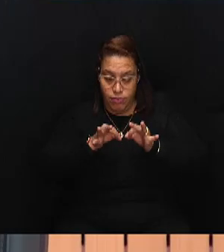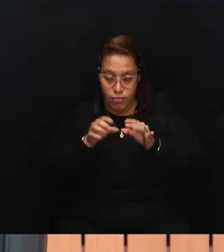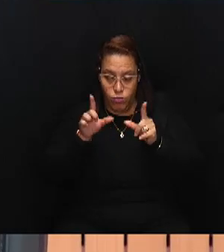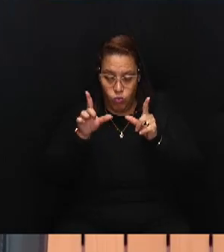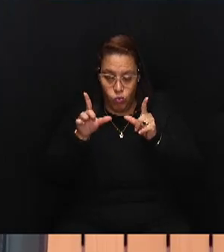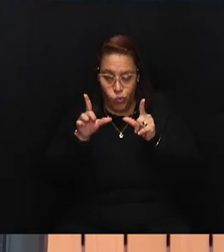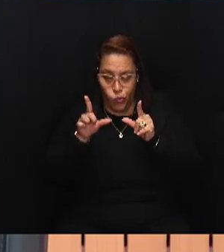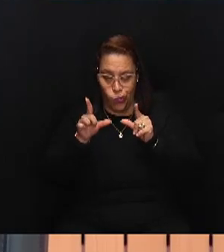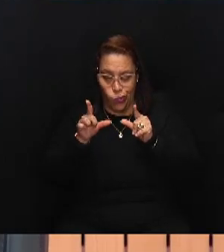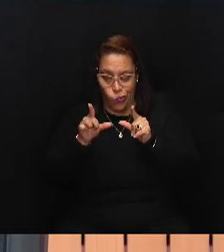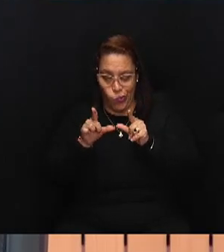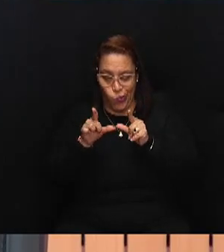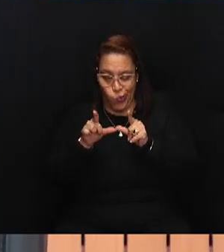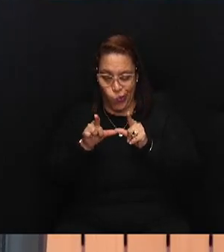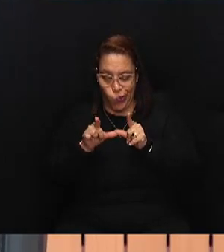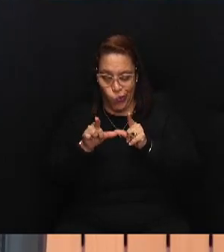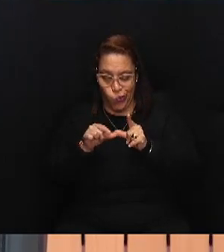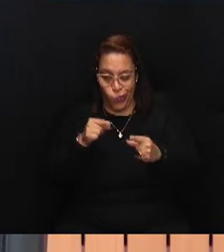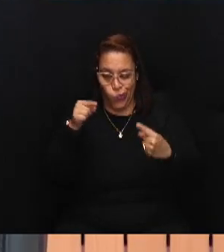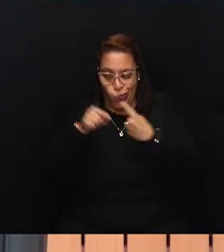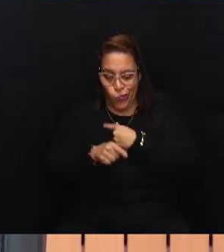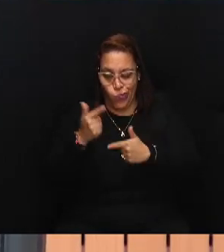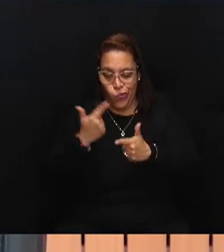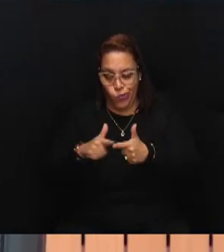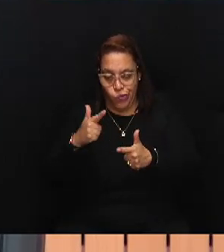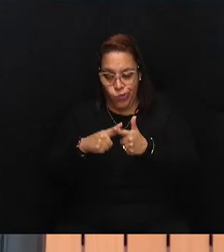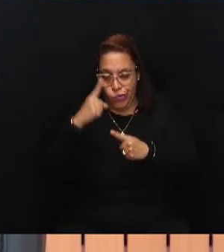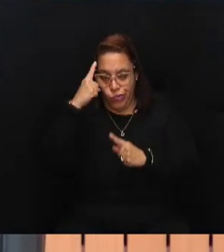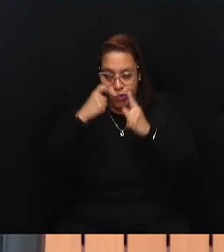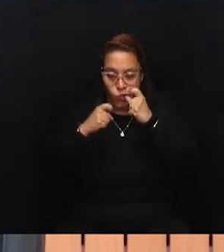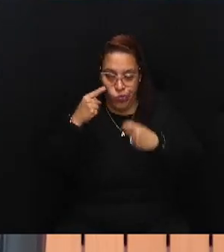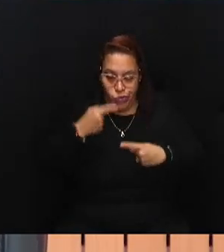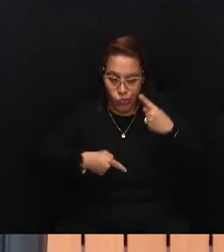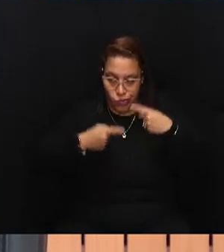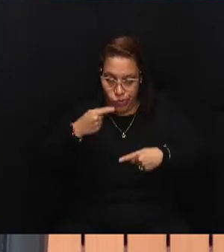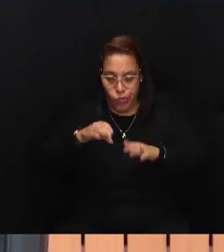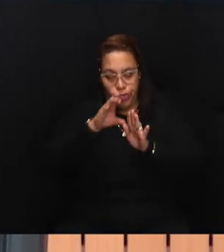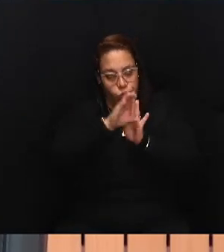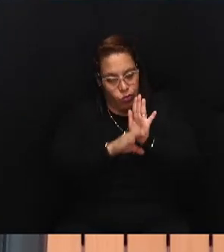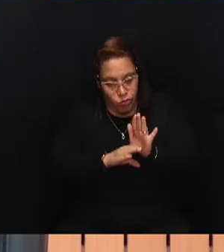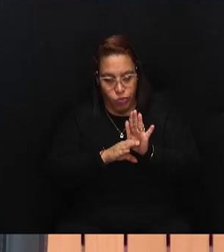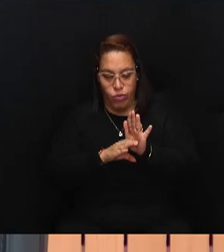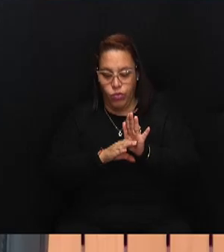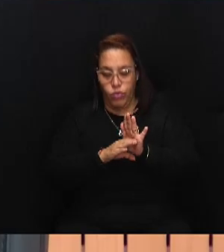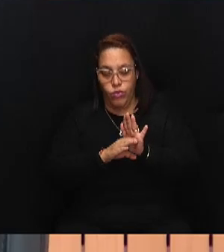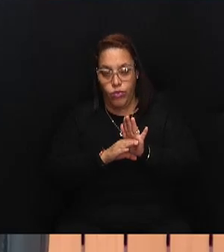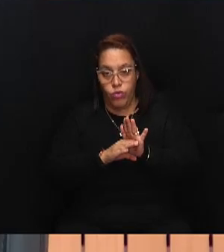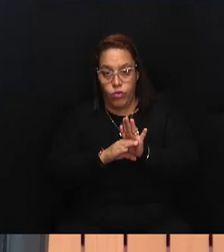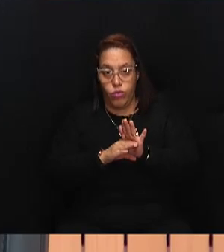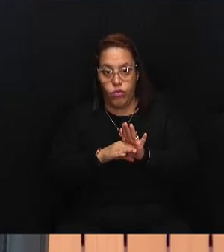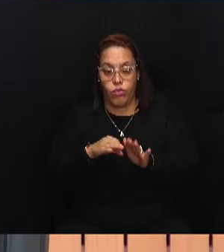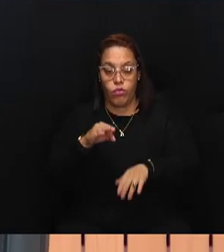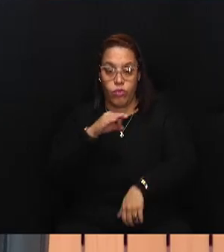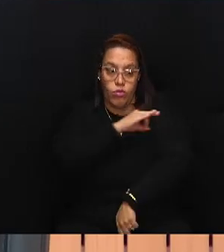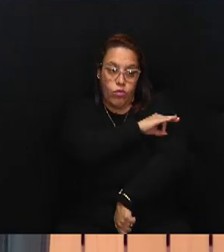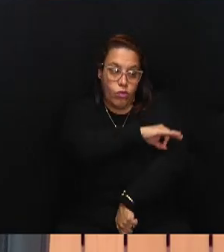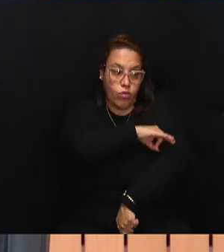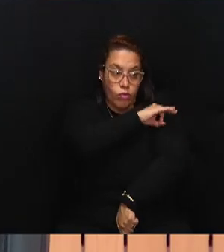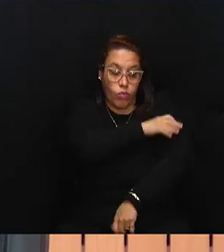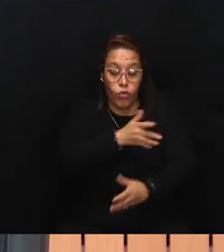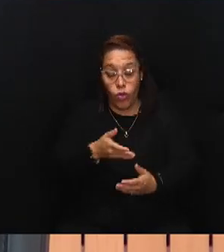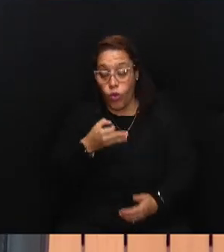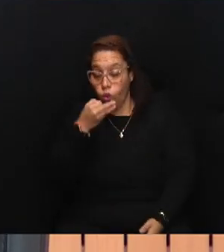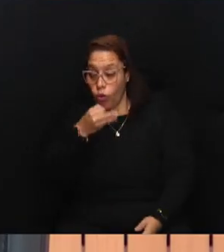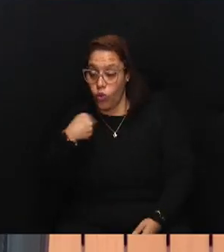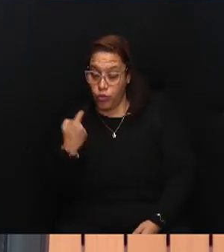esse conflito que existe. Então, o debate do envelhecimento tem que estar no currículo escolar. E aí a prefeitura, eu quero sugerir à